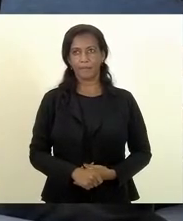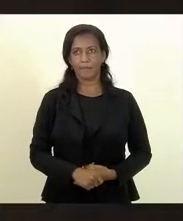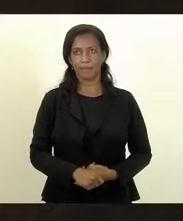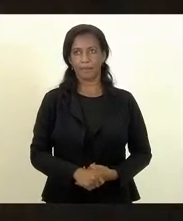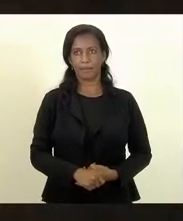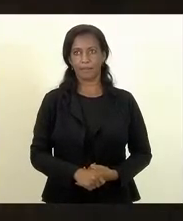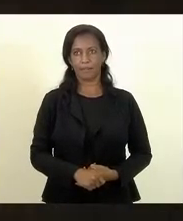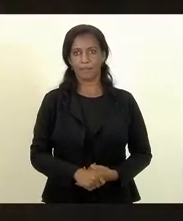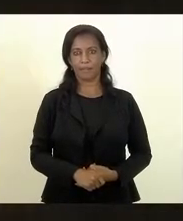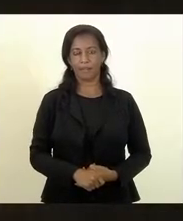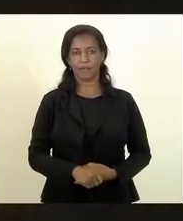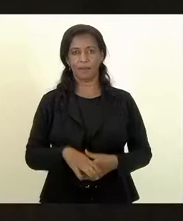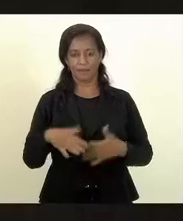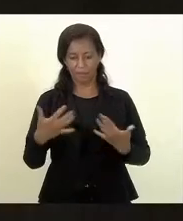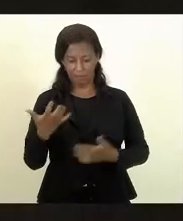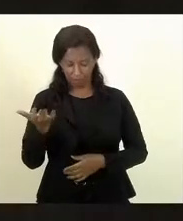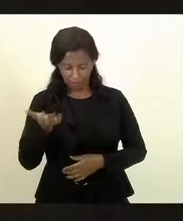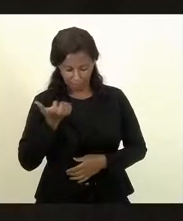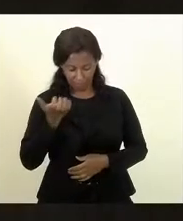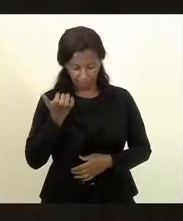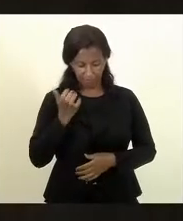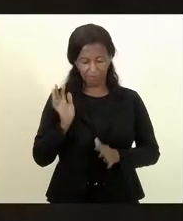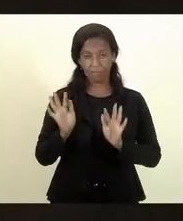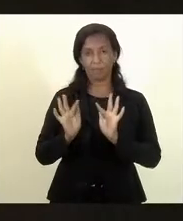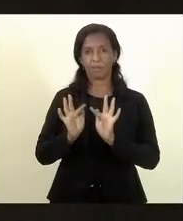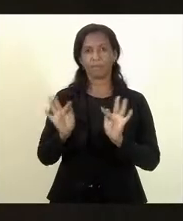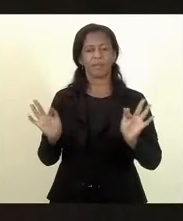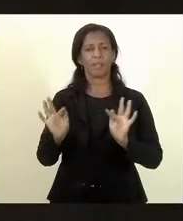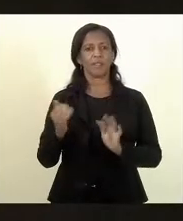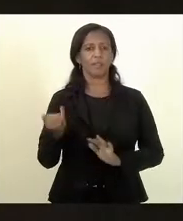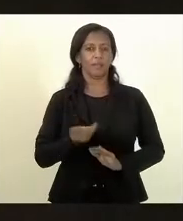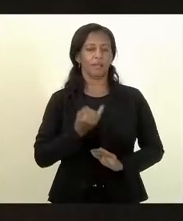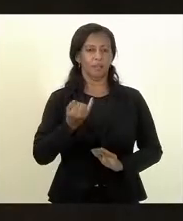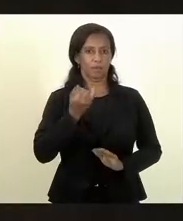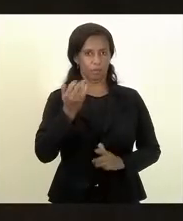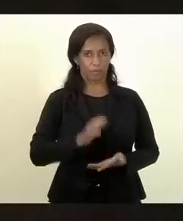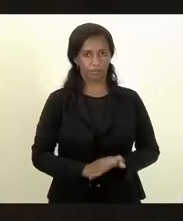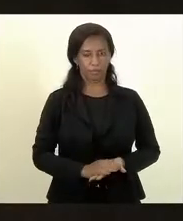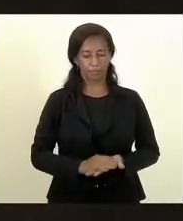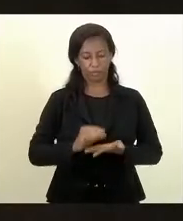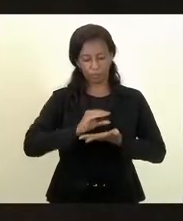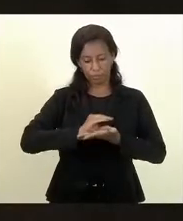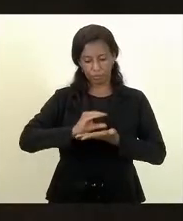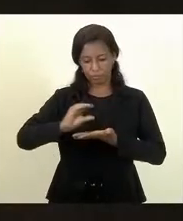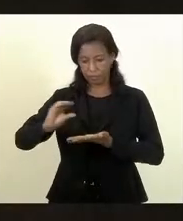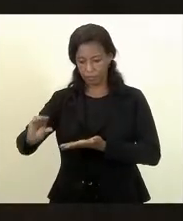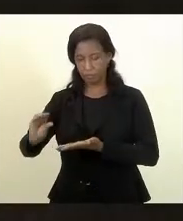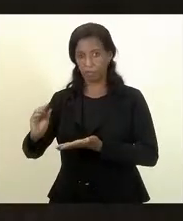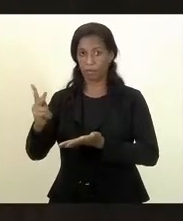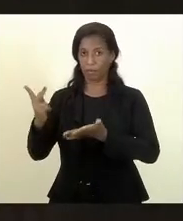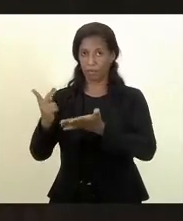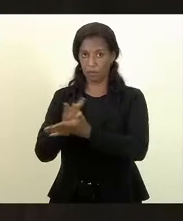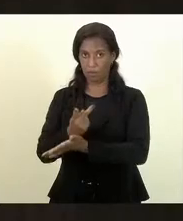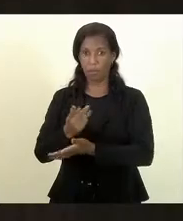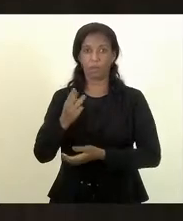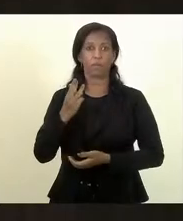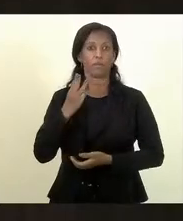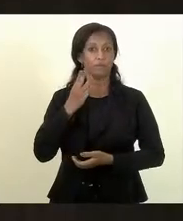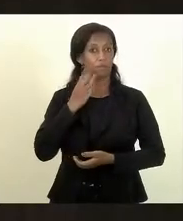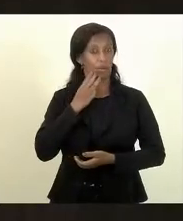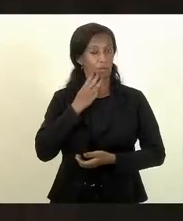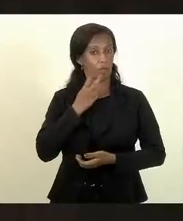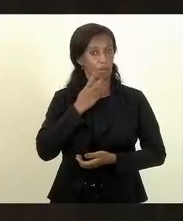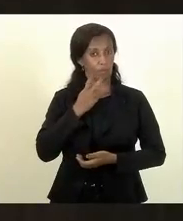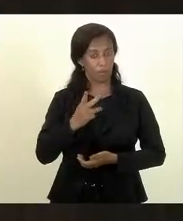Senhor presidente, eu queria apenas um detalhe importante. Quando os repasses são feitos, o deputado Valdec falou sobre a glosa no